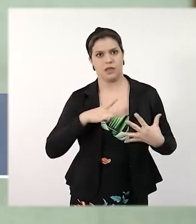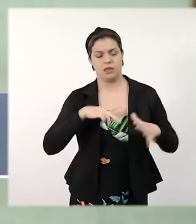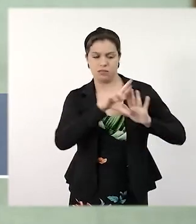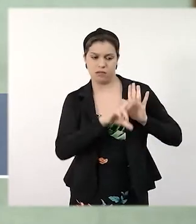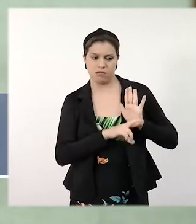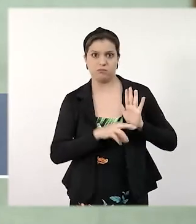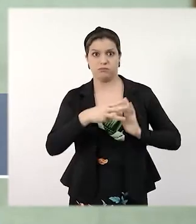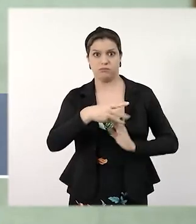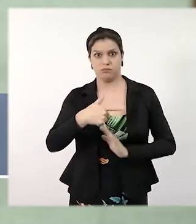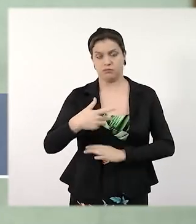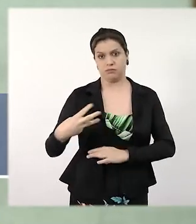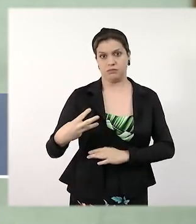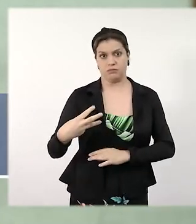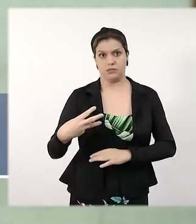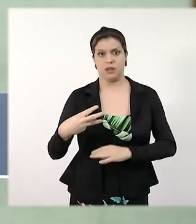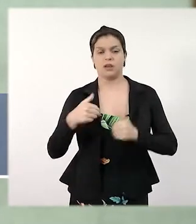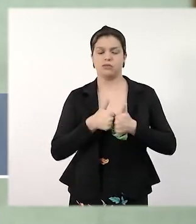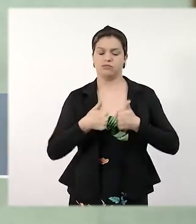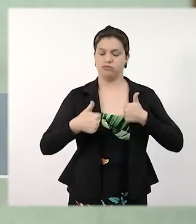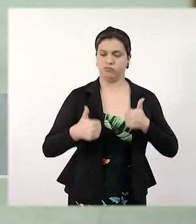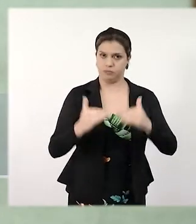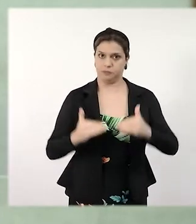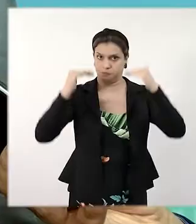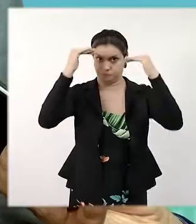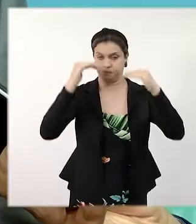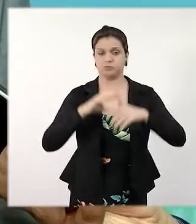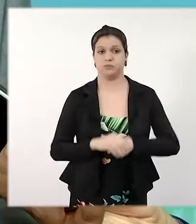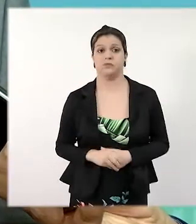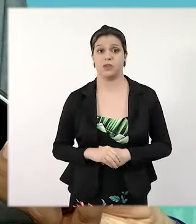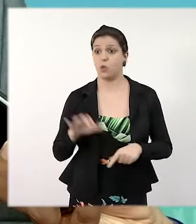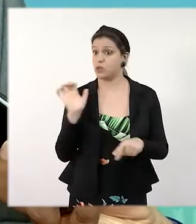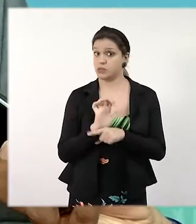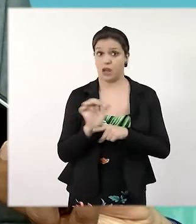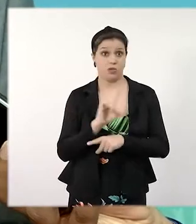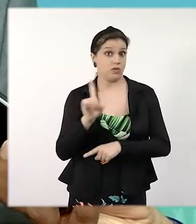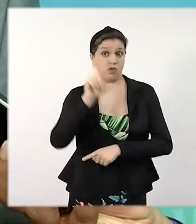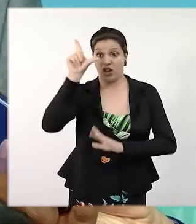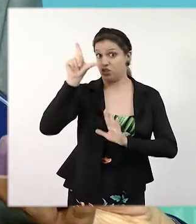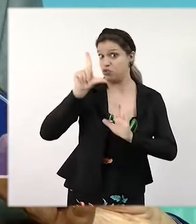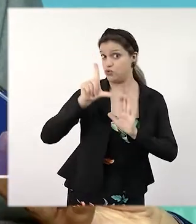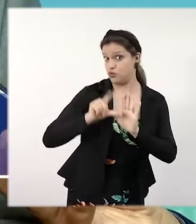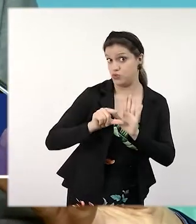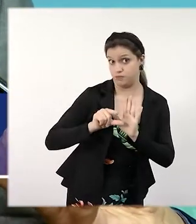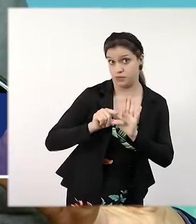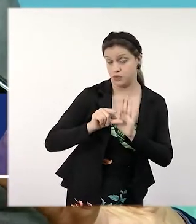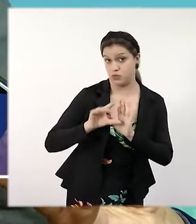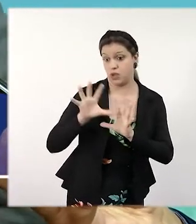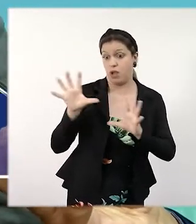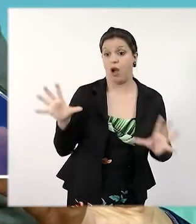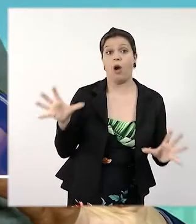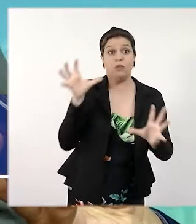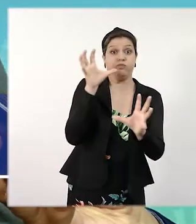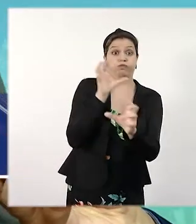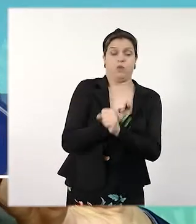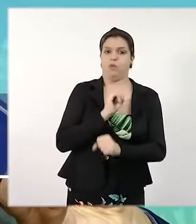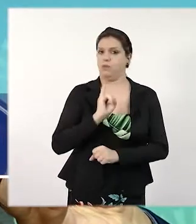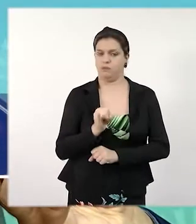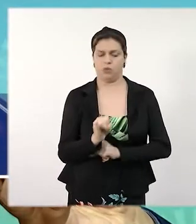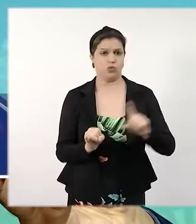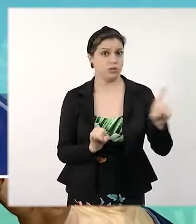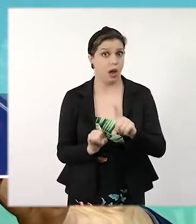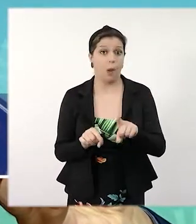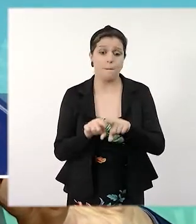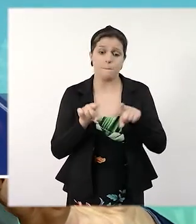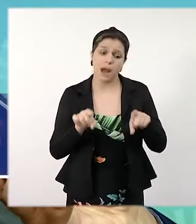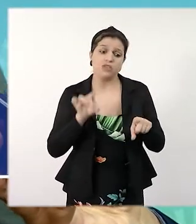na súmula 323 do STF. O Estado não vai diminuir a arrecadação, ele está apenas dando um prazo para que o